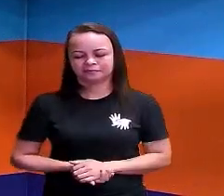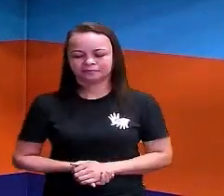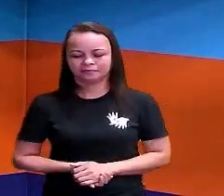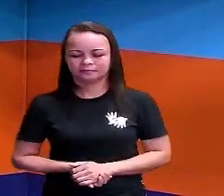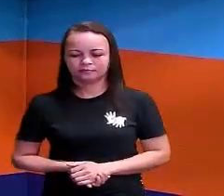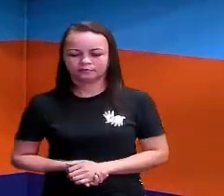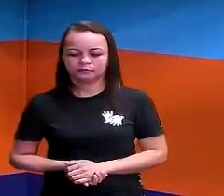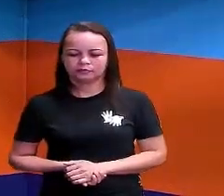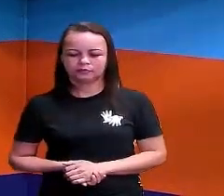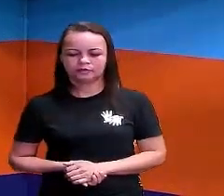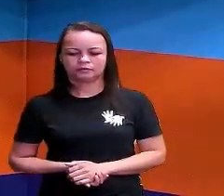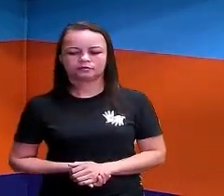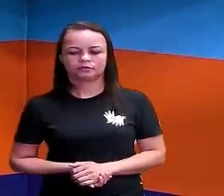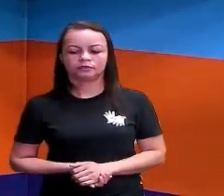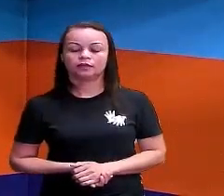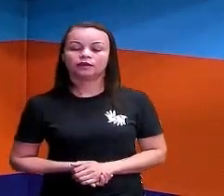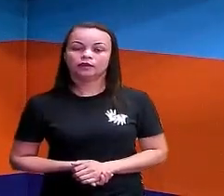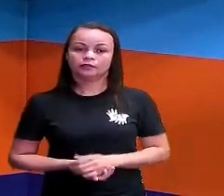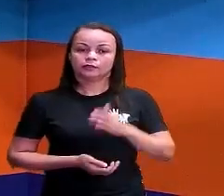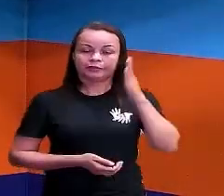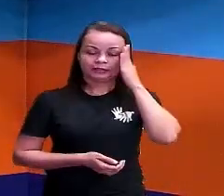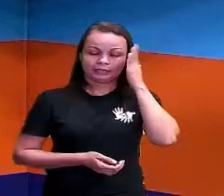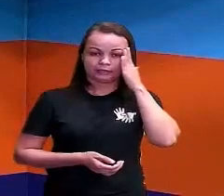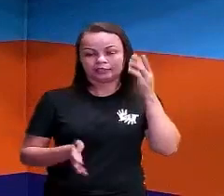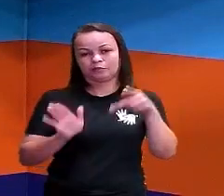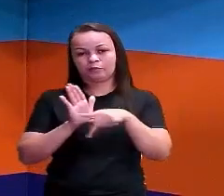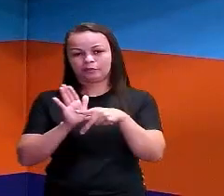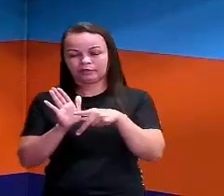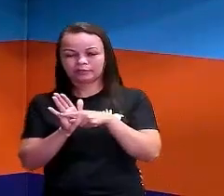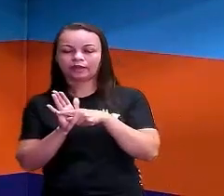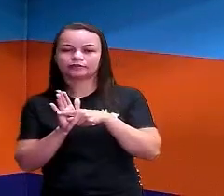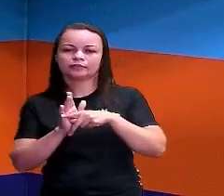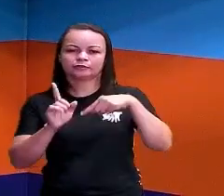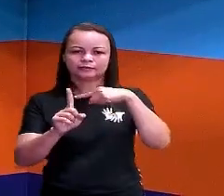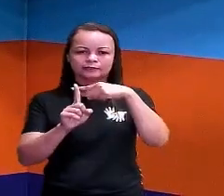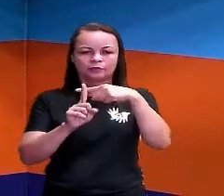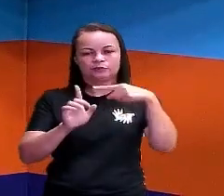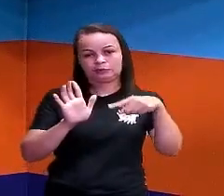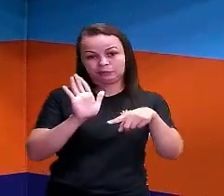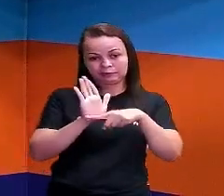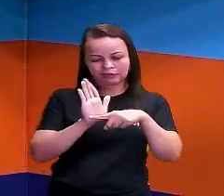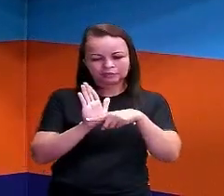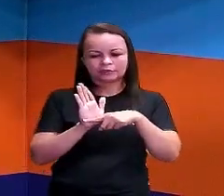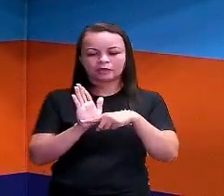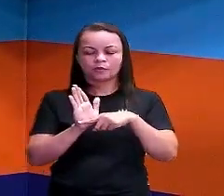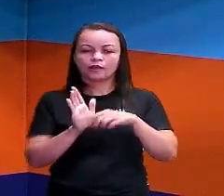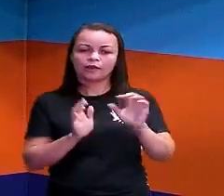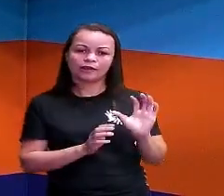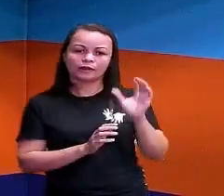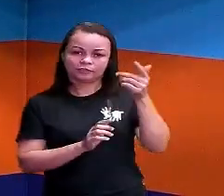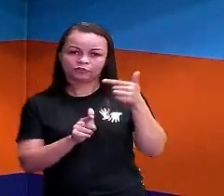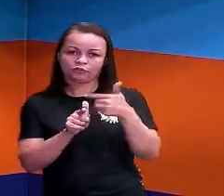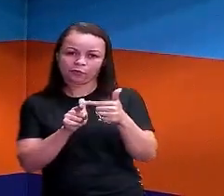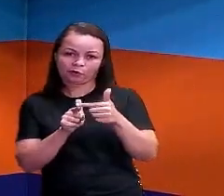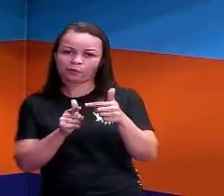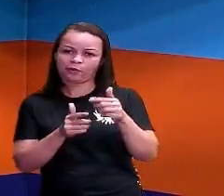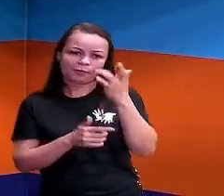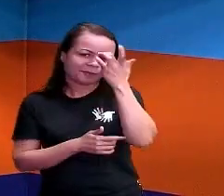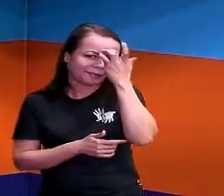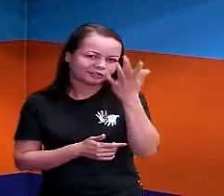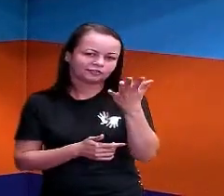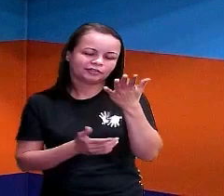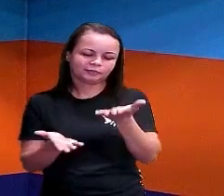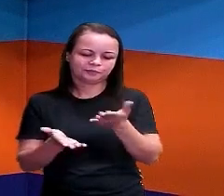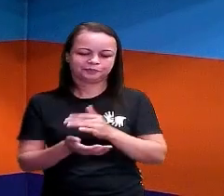Então, compreendendo as propriedades da adição e da subtração, fica mais fácil a gente resolver aí o nosso problema. Então, o que a